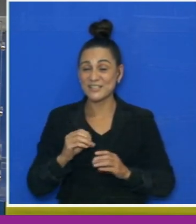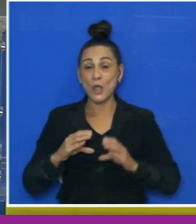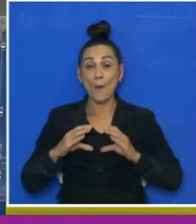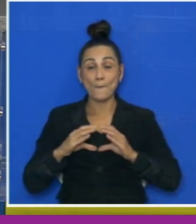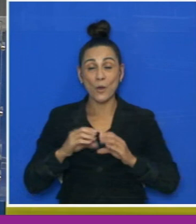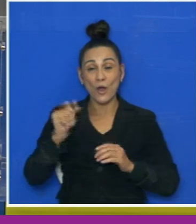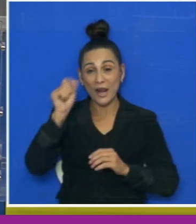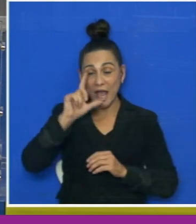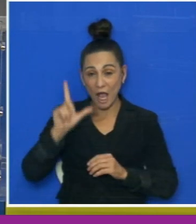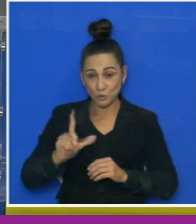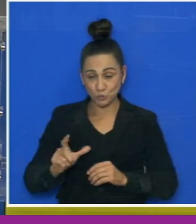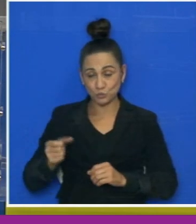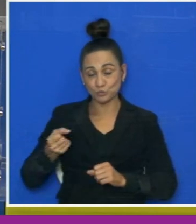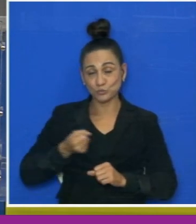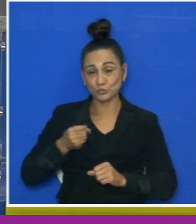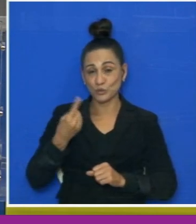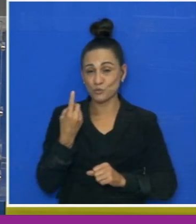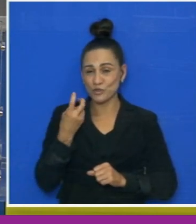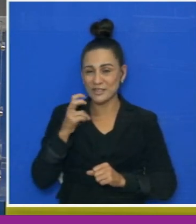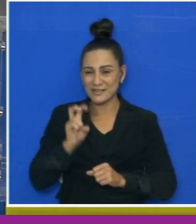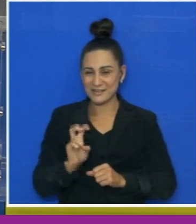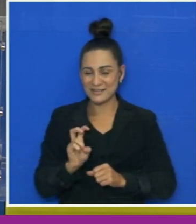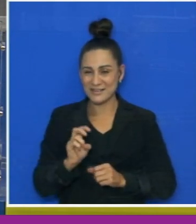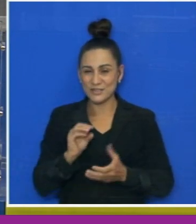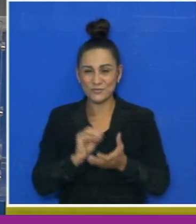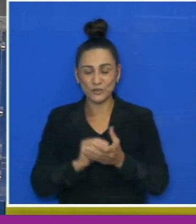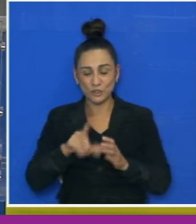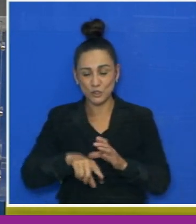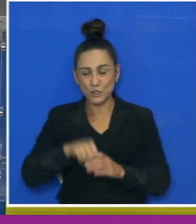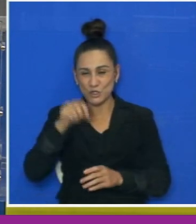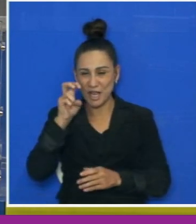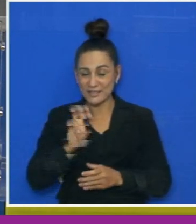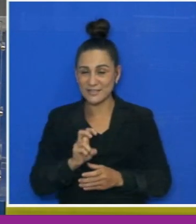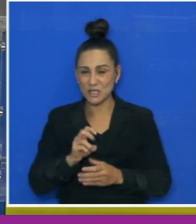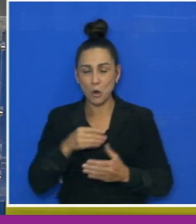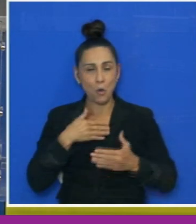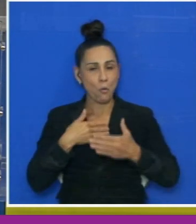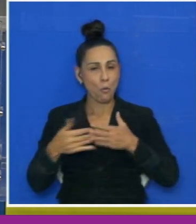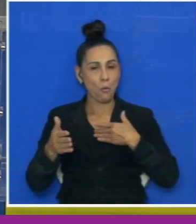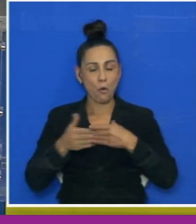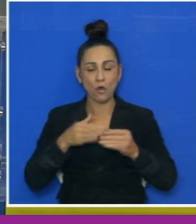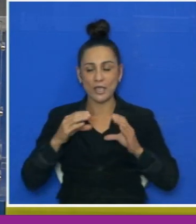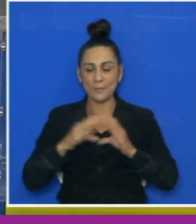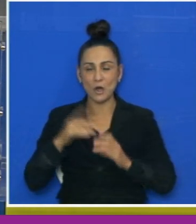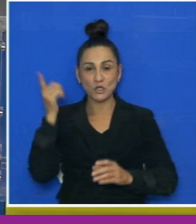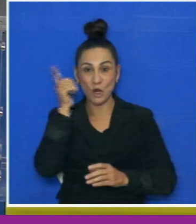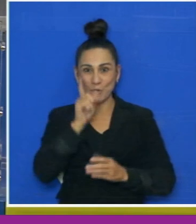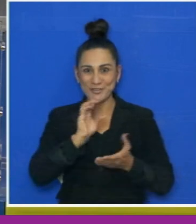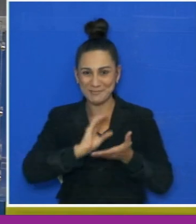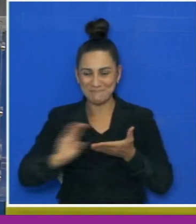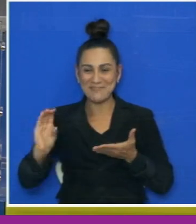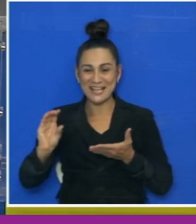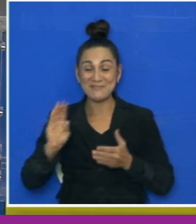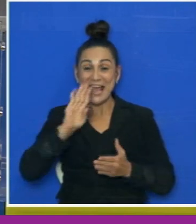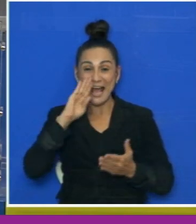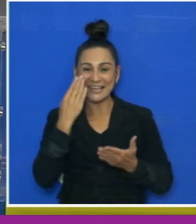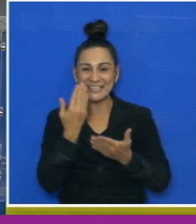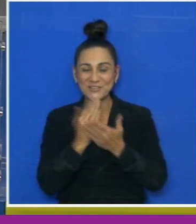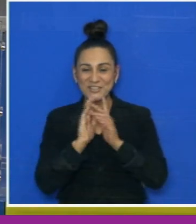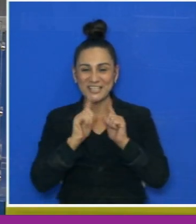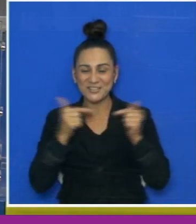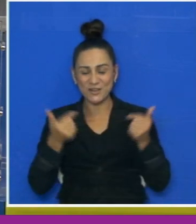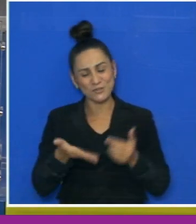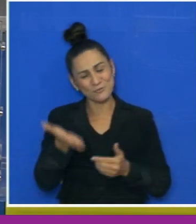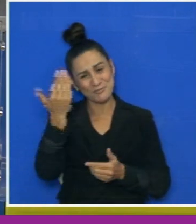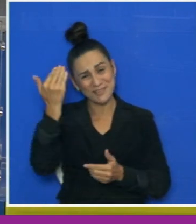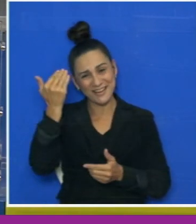Bola azul número 15. Faltando agora 5. Qualquer bola que vier já está valendo o prêmio. Acredite na sorte,